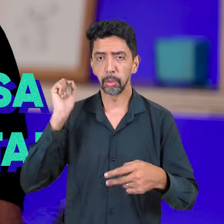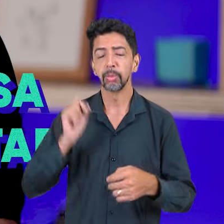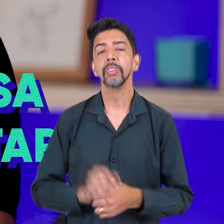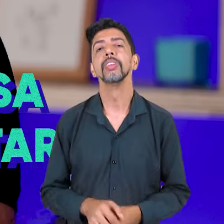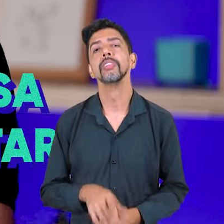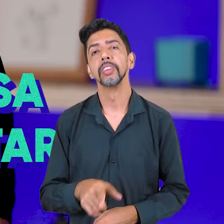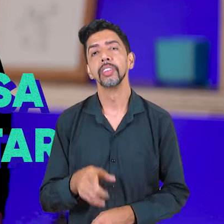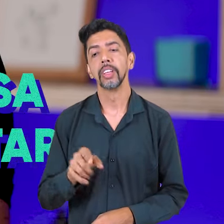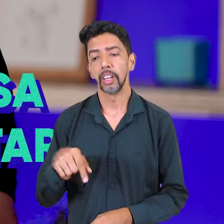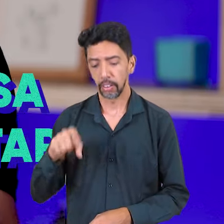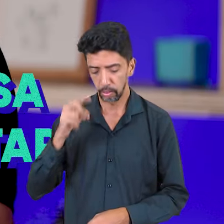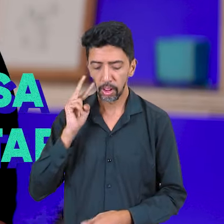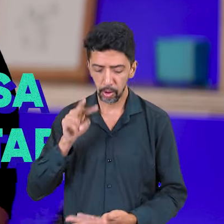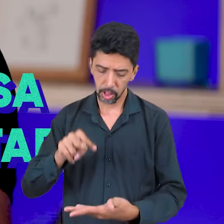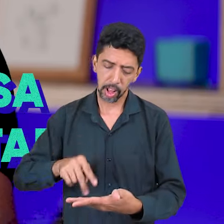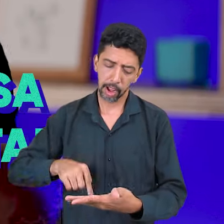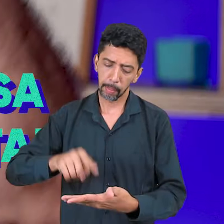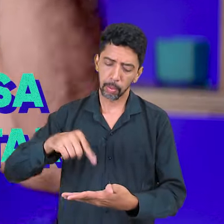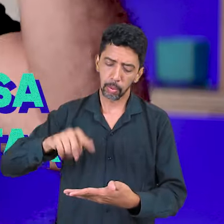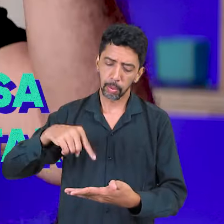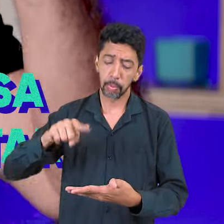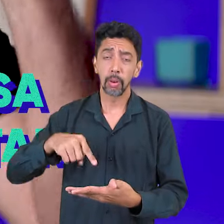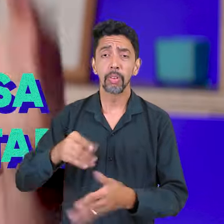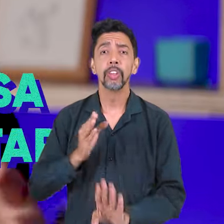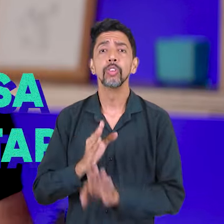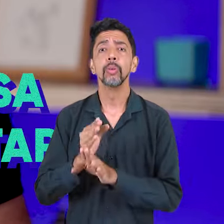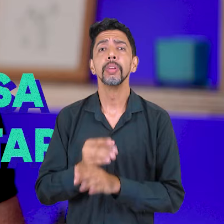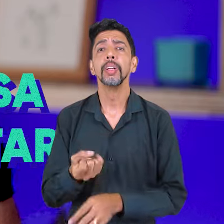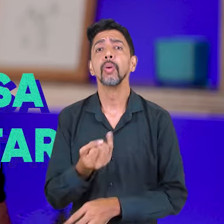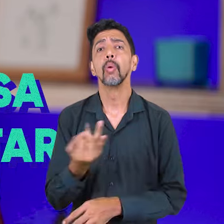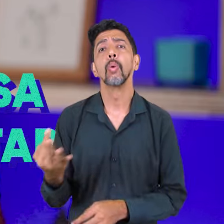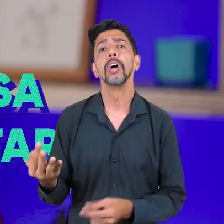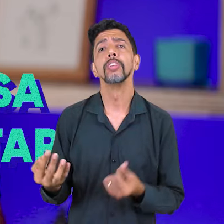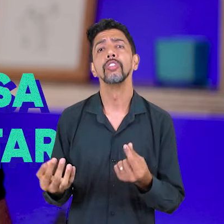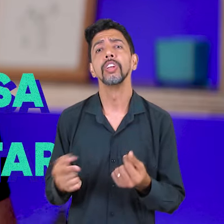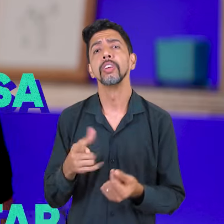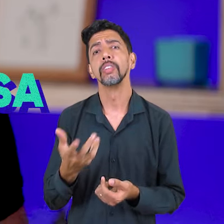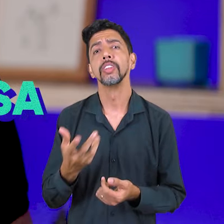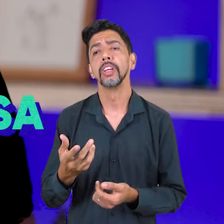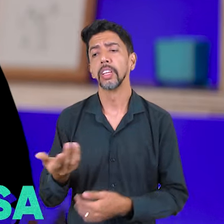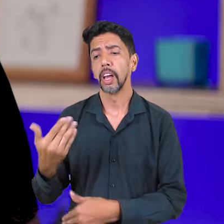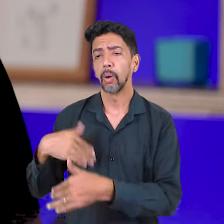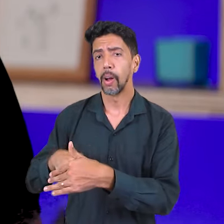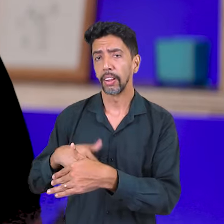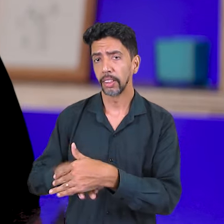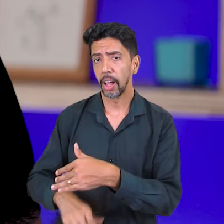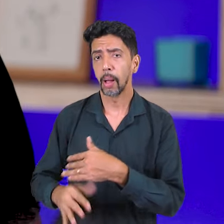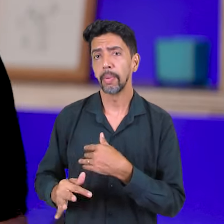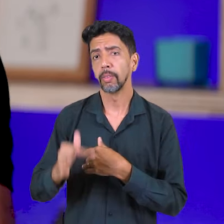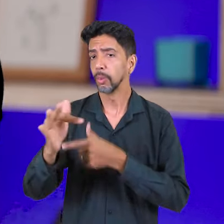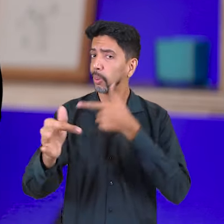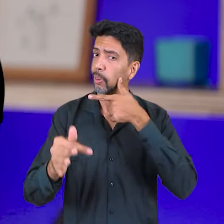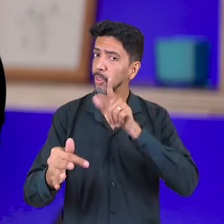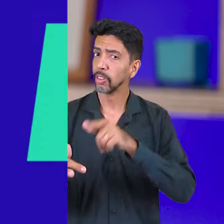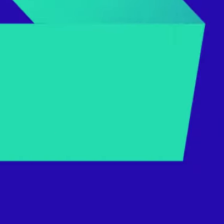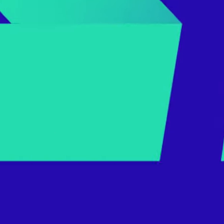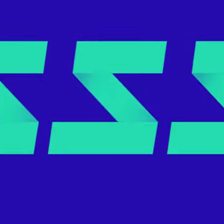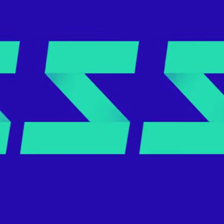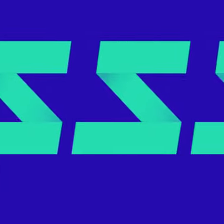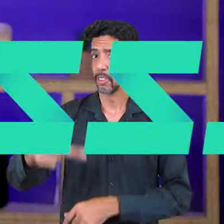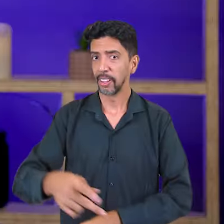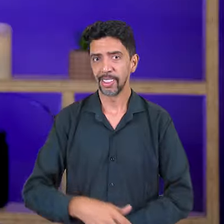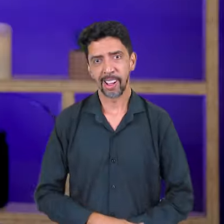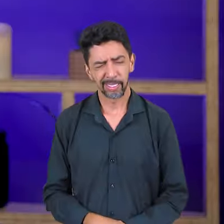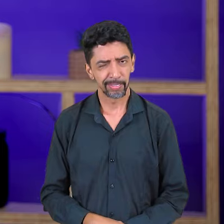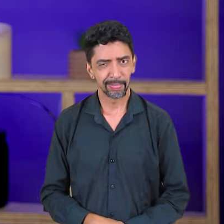você tem que ter de reservas financeiras para realmente se aposentar de forma sustentável um dia legal